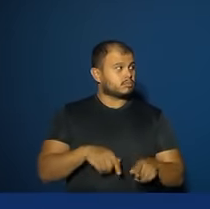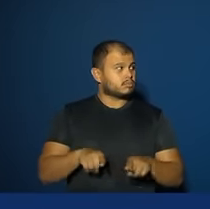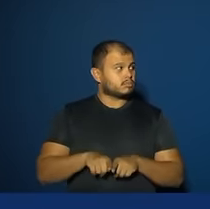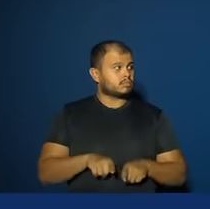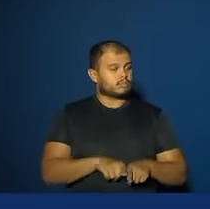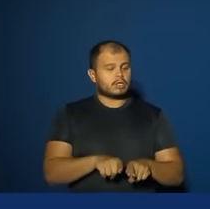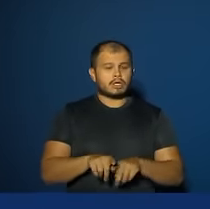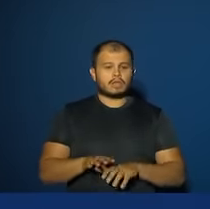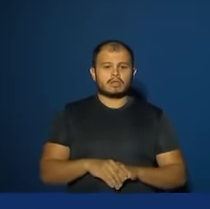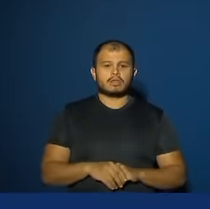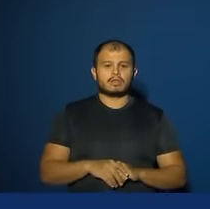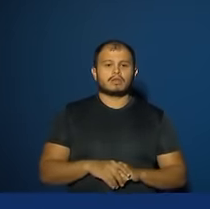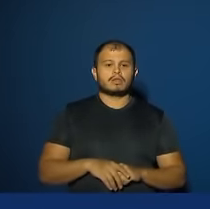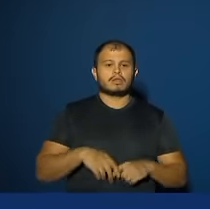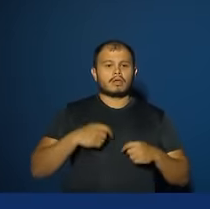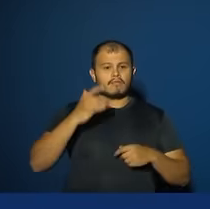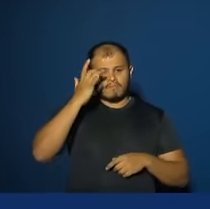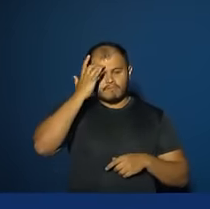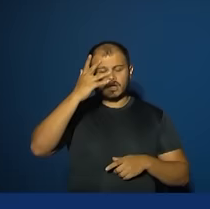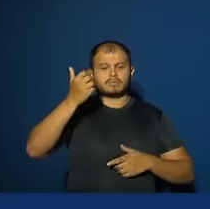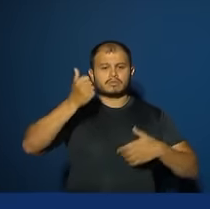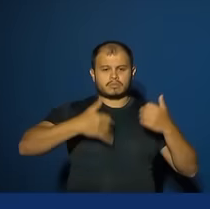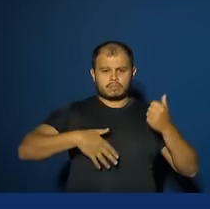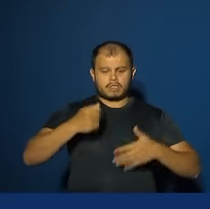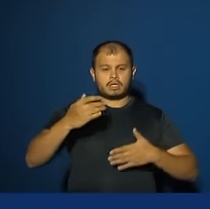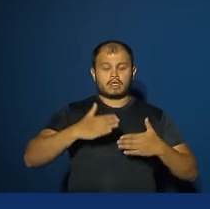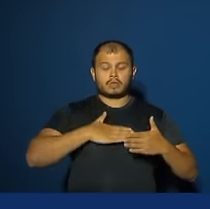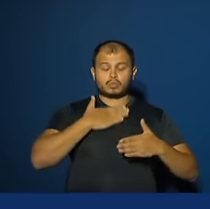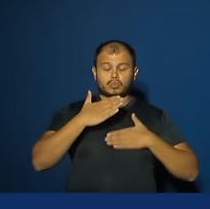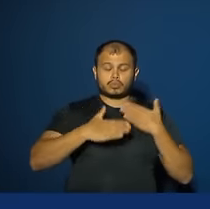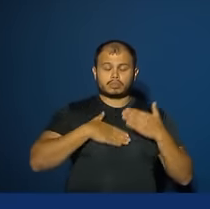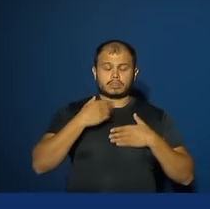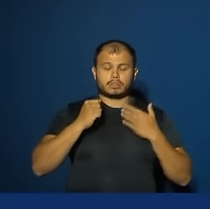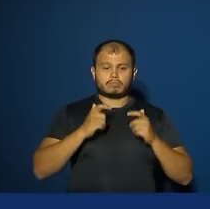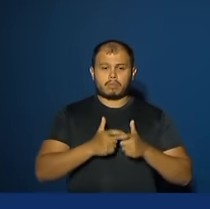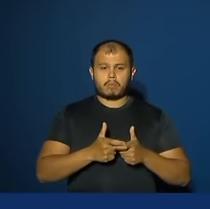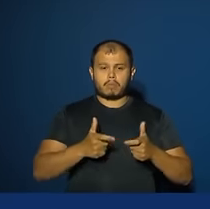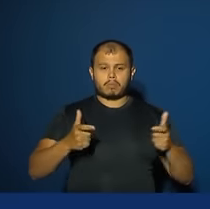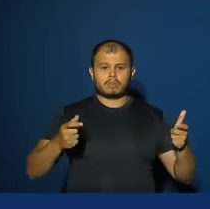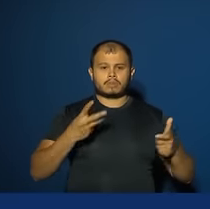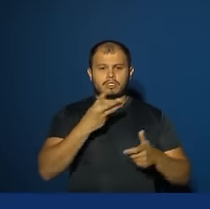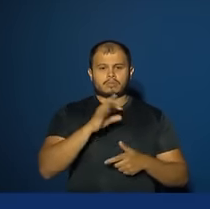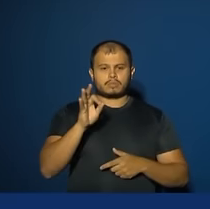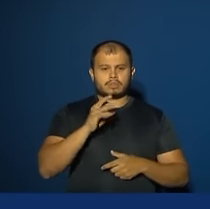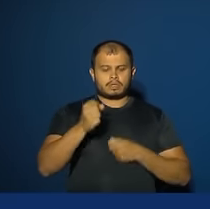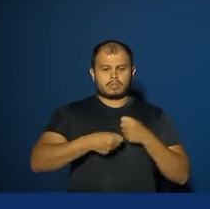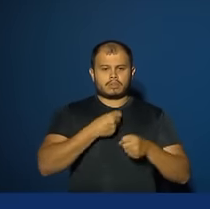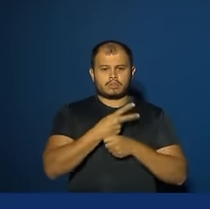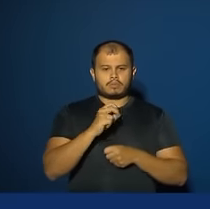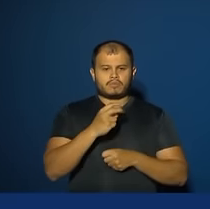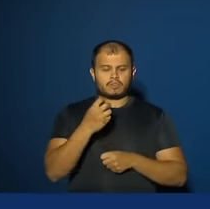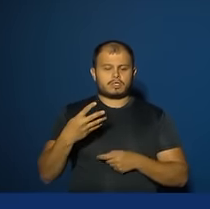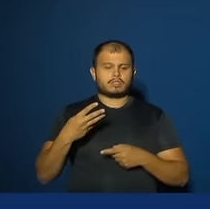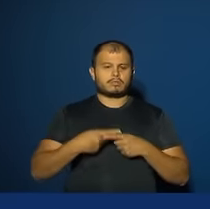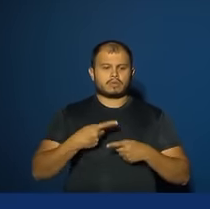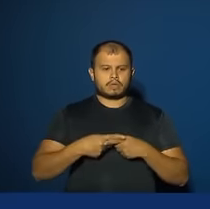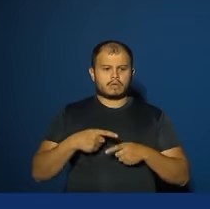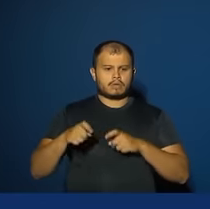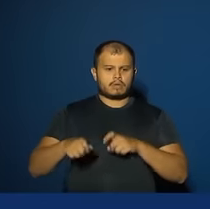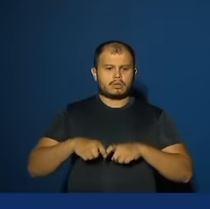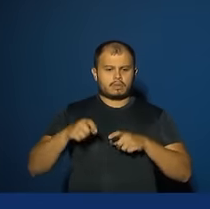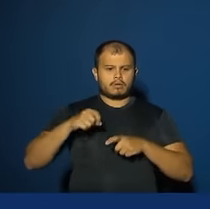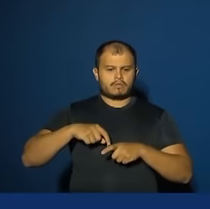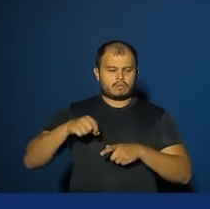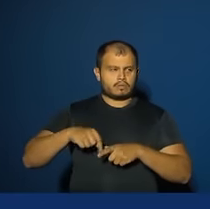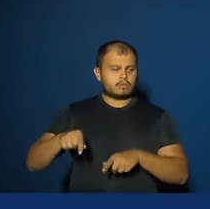seguinte, não, olha só, é muito fácil explicar a surpresa de crescimento de quase 3% em 2023, porque foi agricultura e expansão